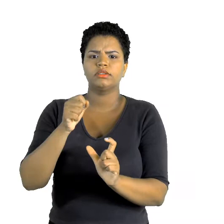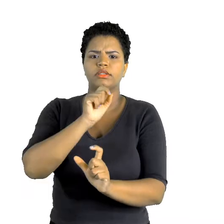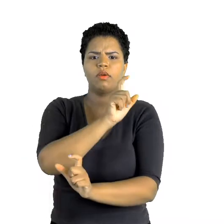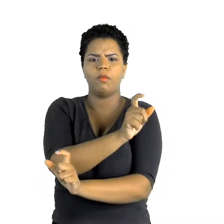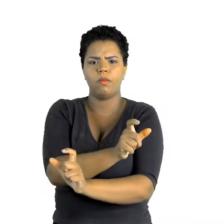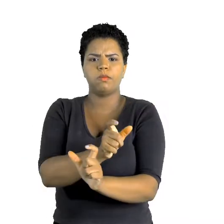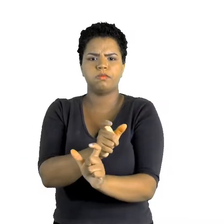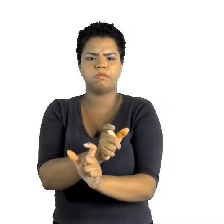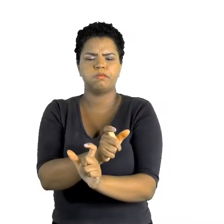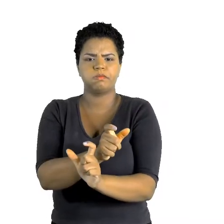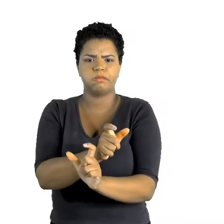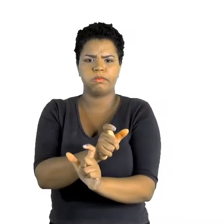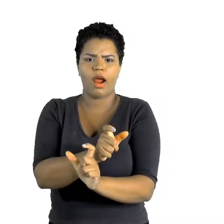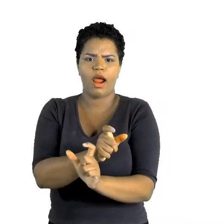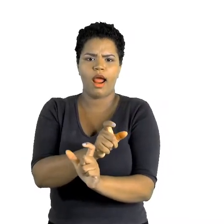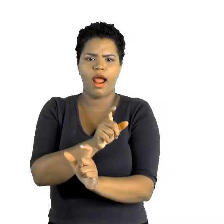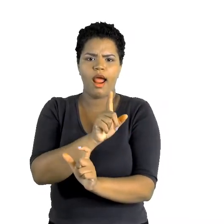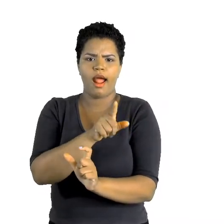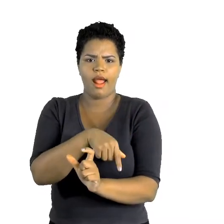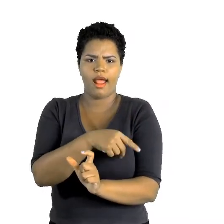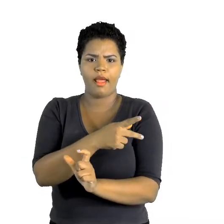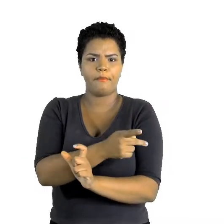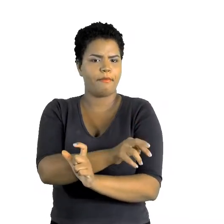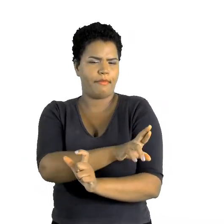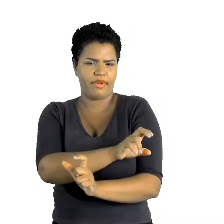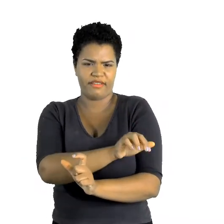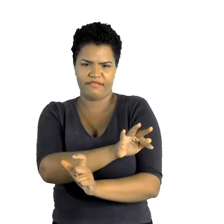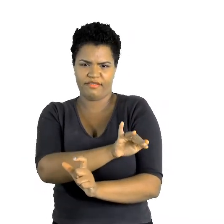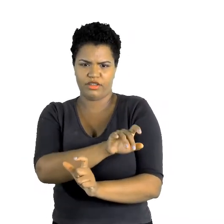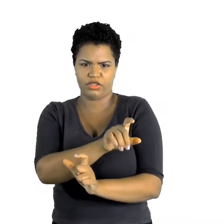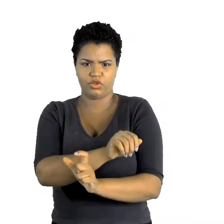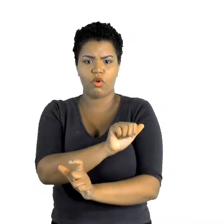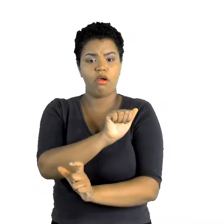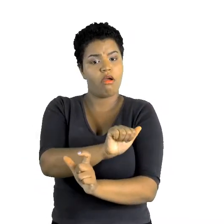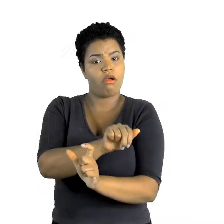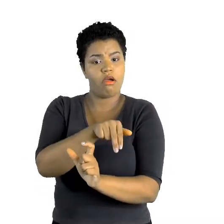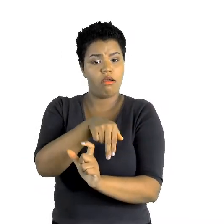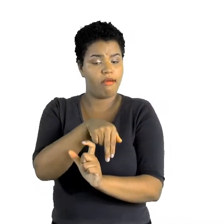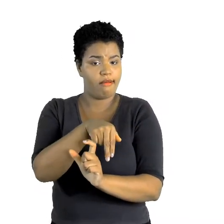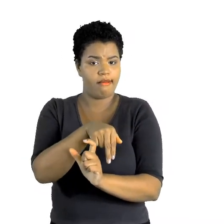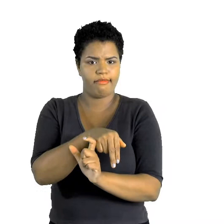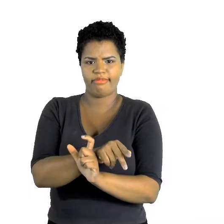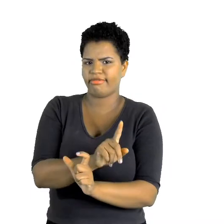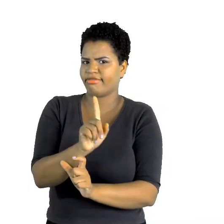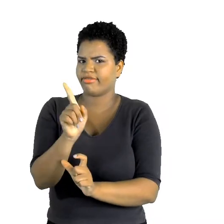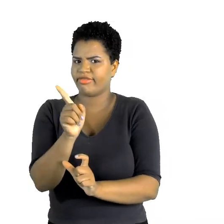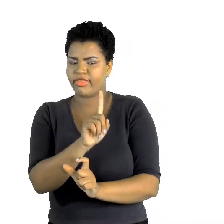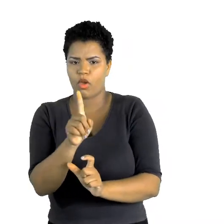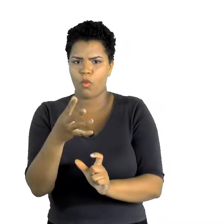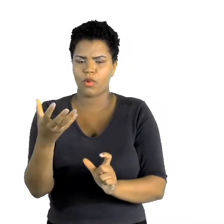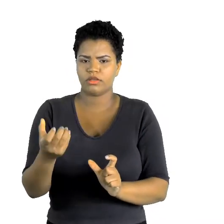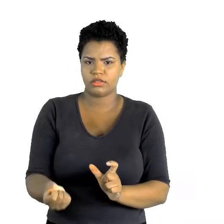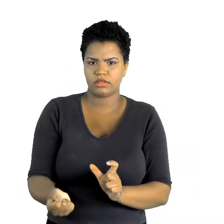acrescentar o morfema, que é o nosso prefixo vai ficar não aceitar, ou